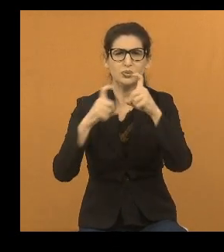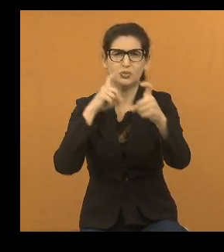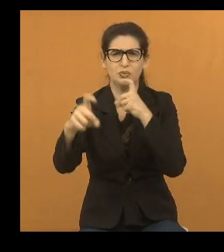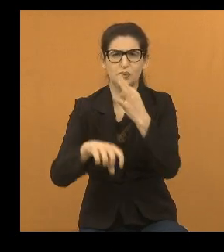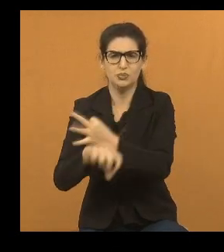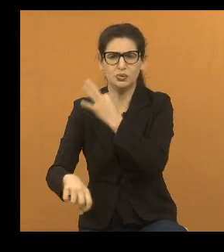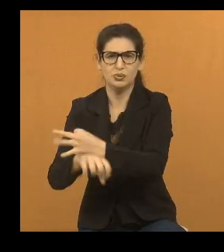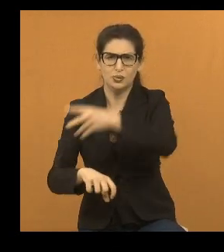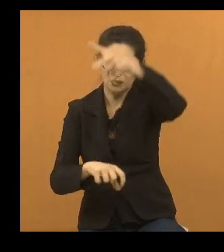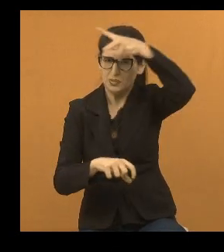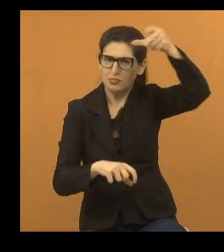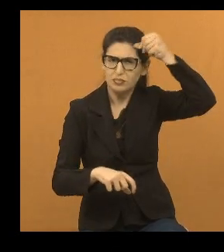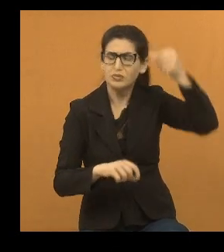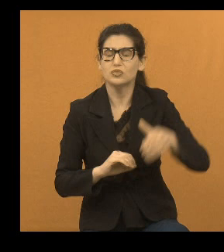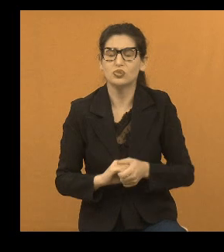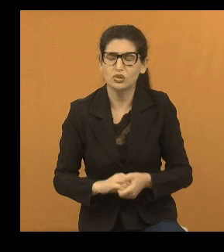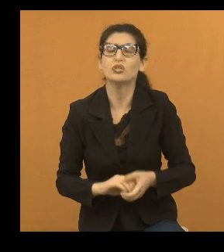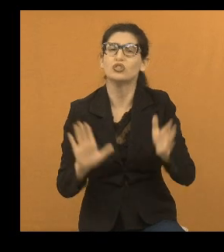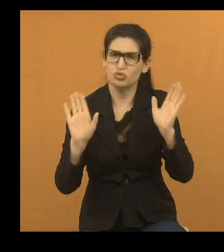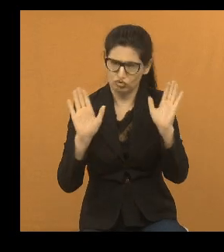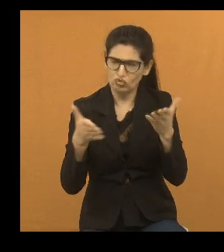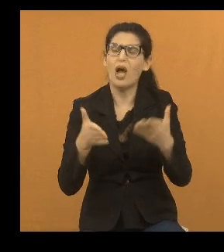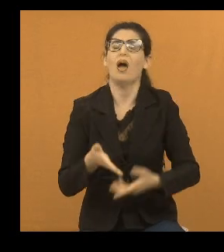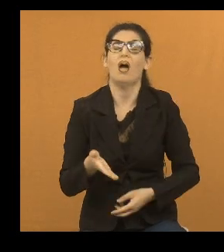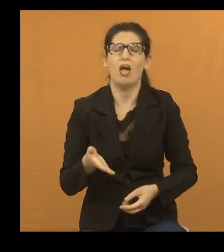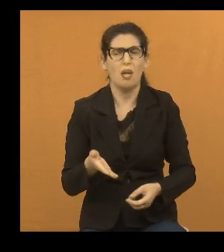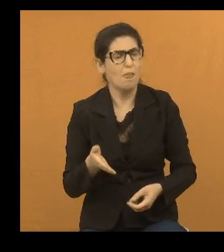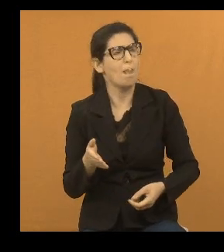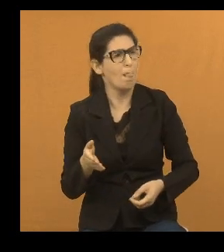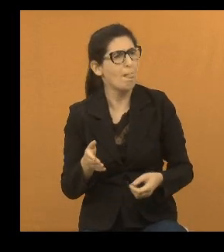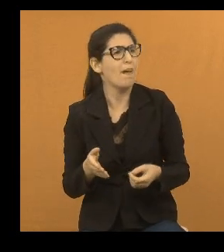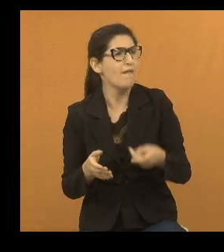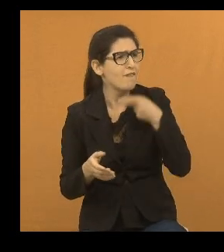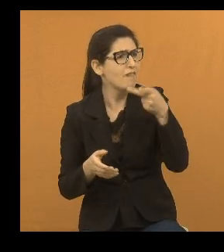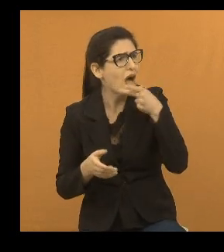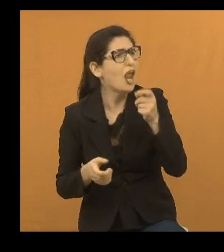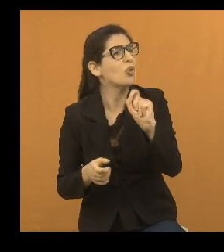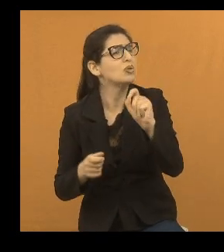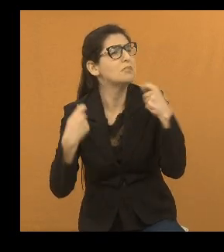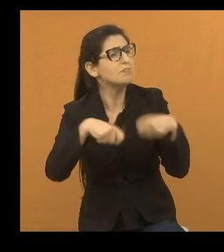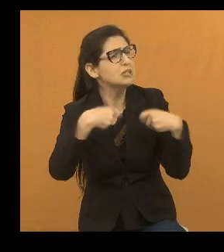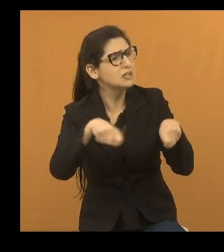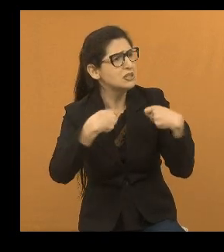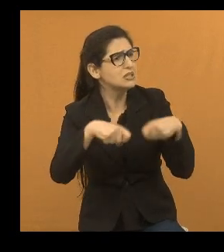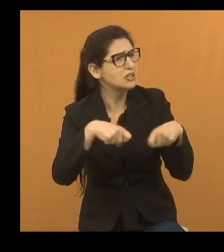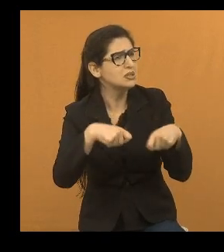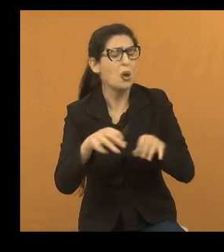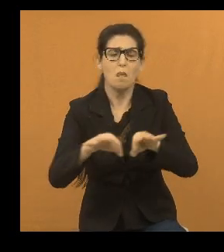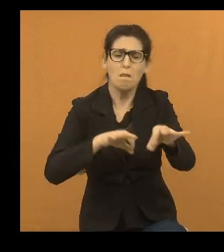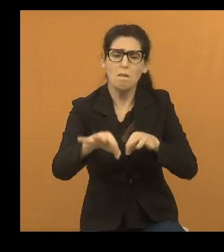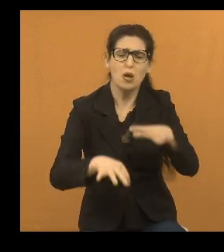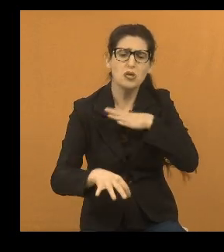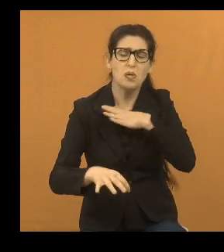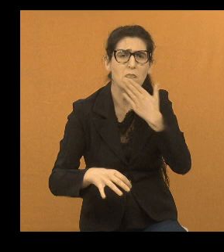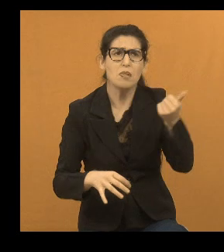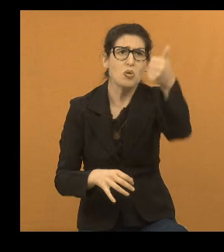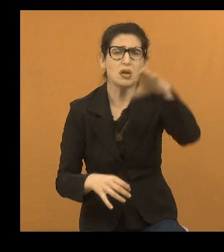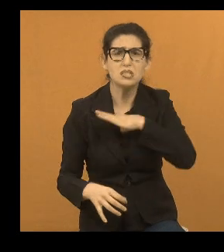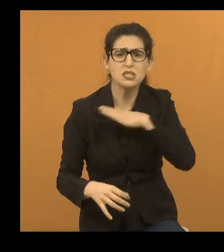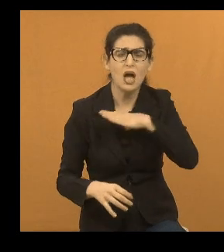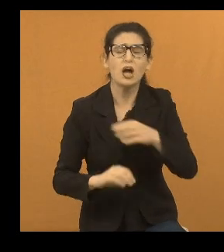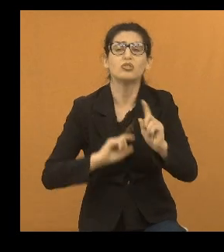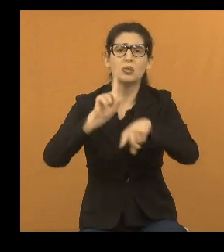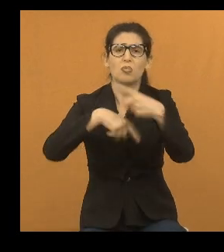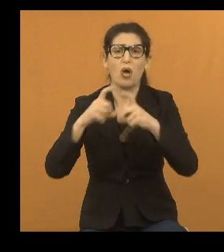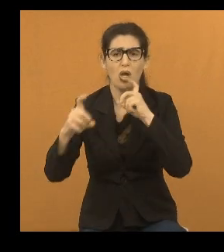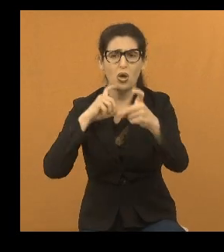técnicos da prefeitura, que já puderam fazer os seus apontamentos iniciais sobre a situação atual do plano diretor. Depois foi feita uma reunião